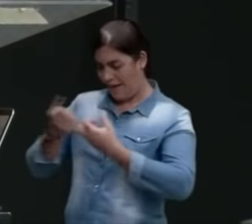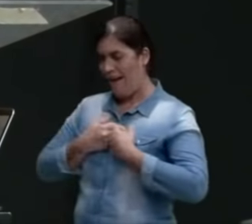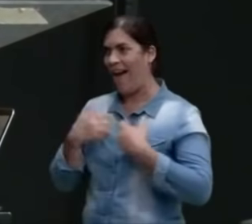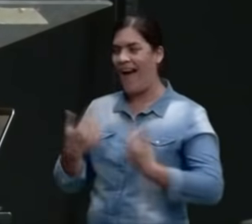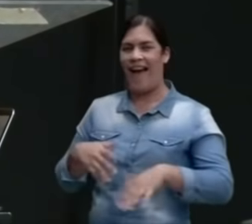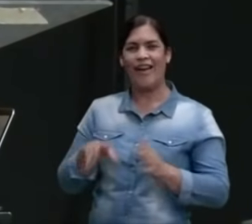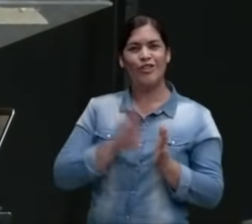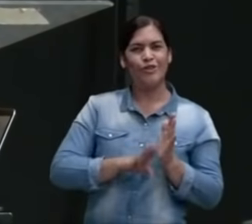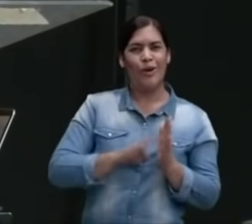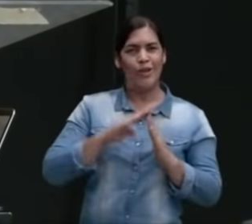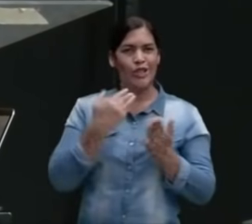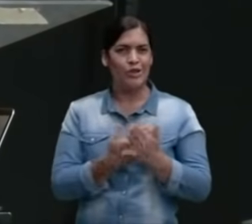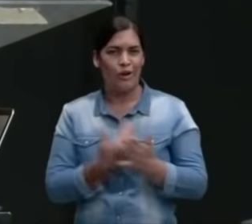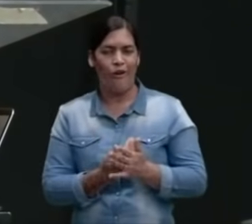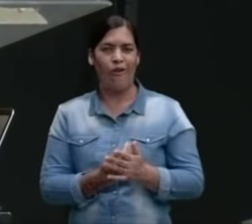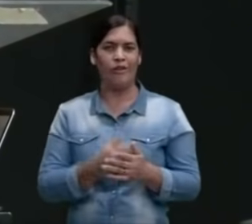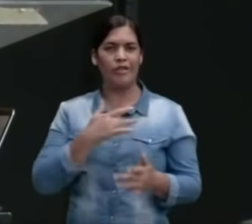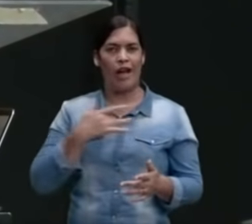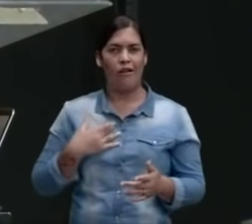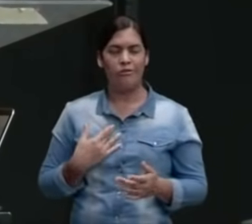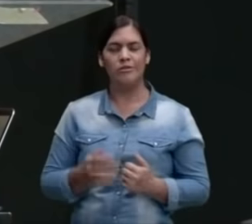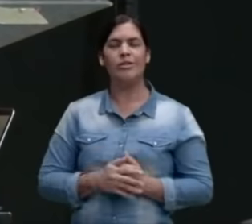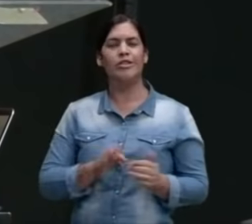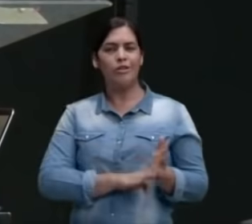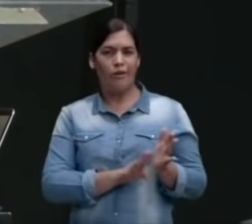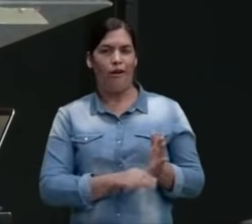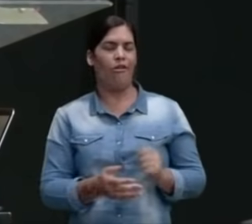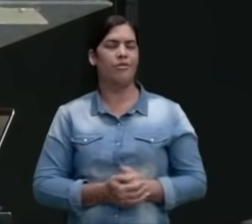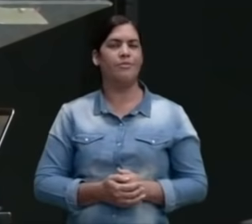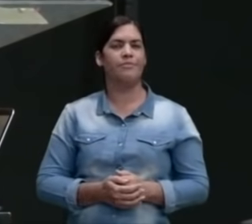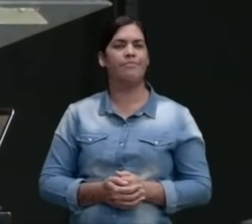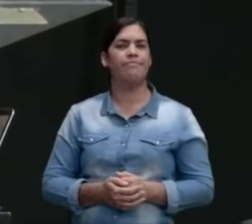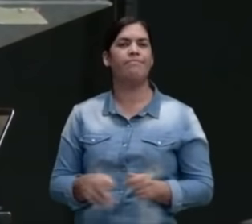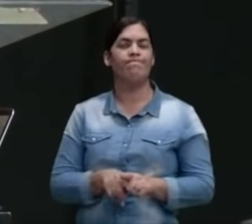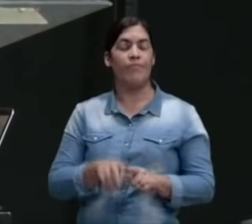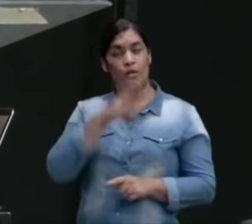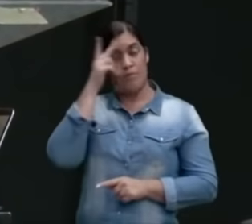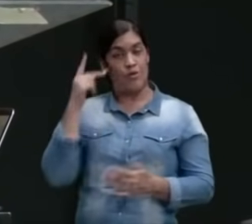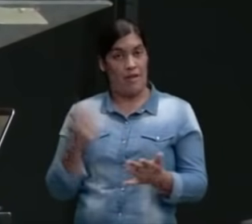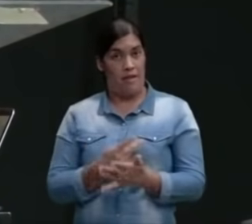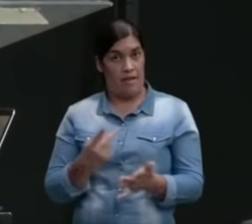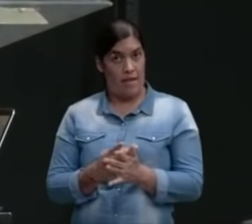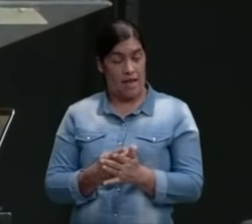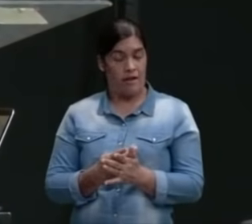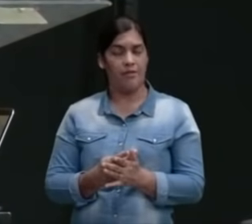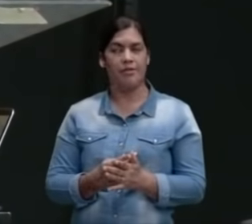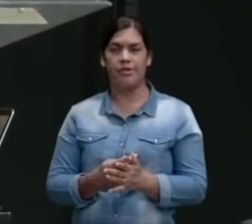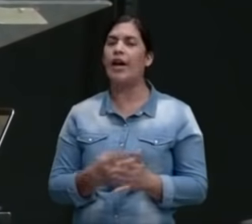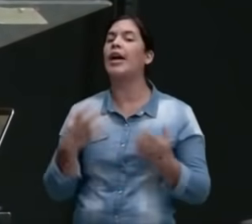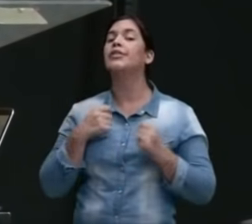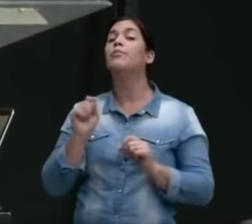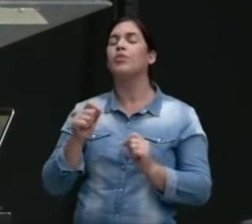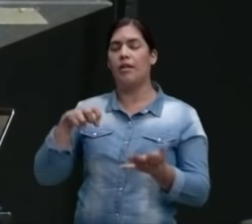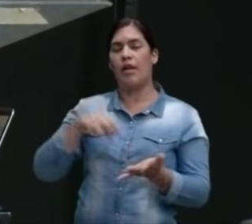escola, recursos para a saúde. E ao mesmo tempo, aqueles que não agirem da forma correta serão punidos.